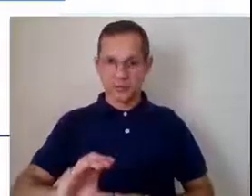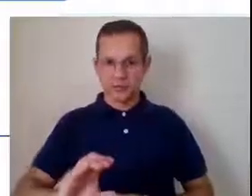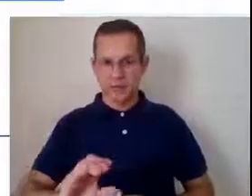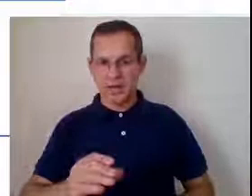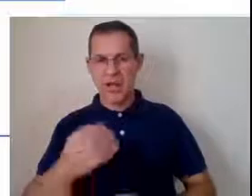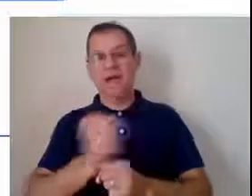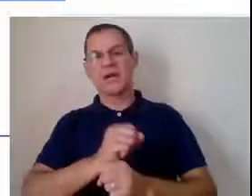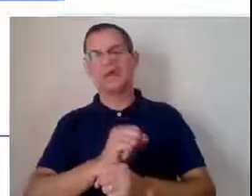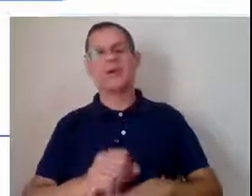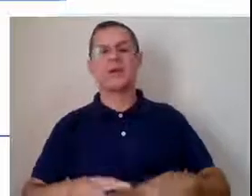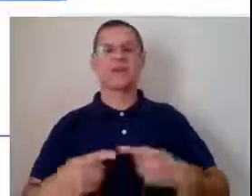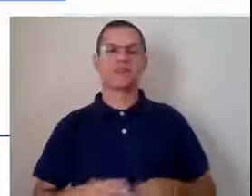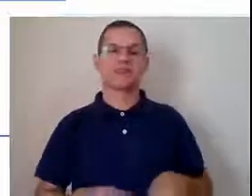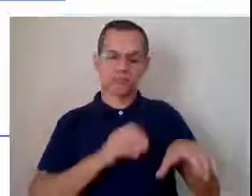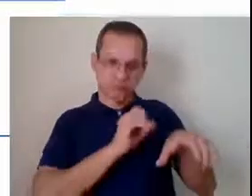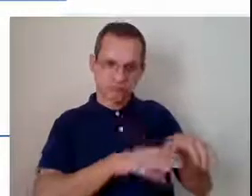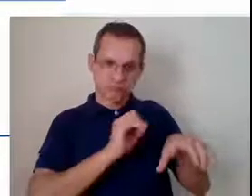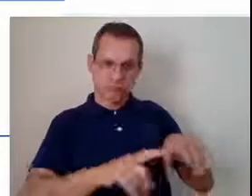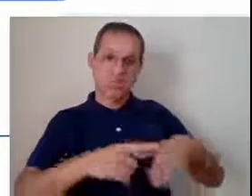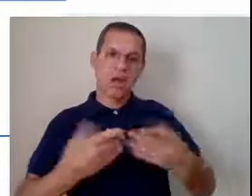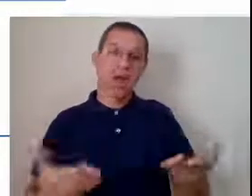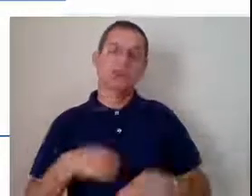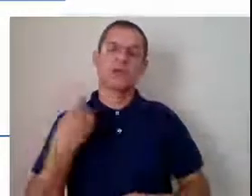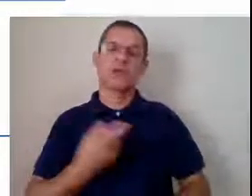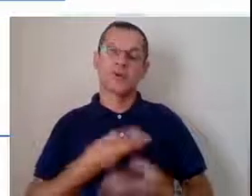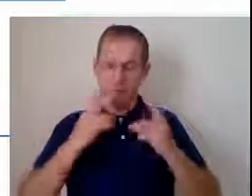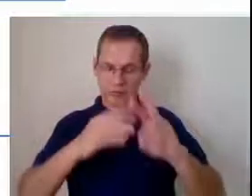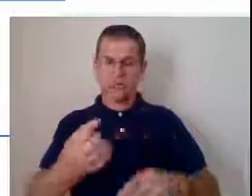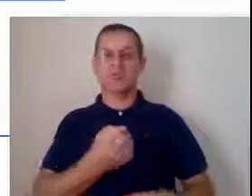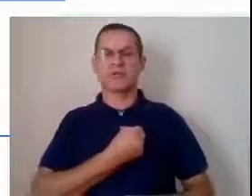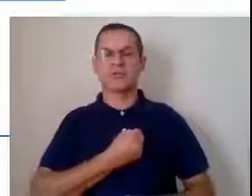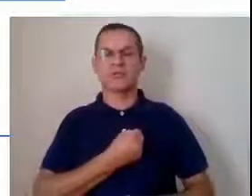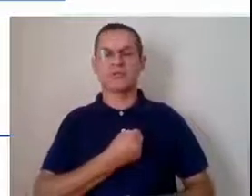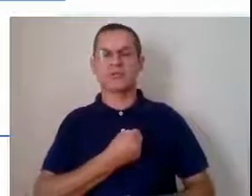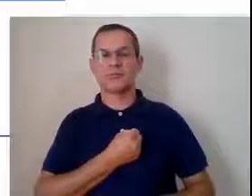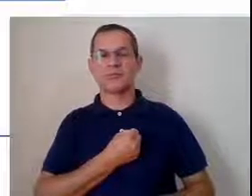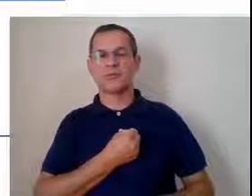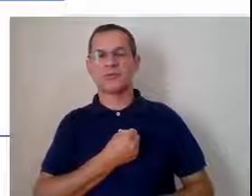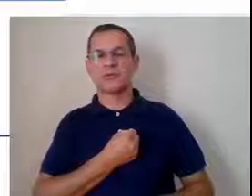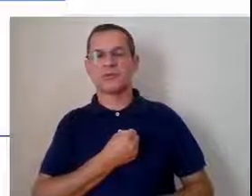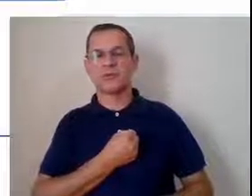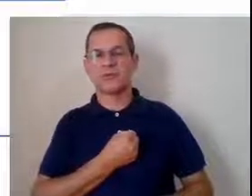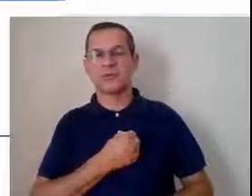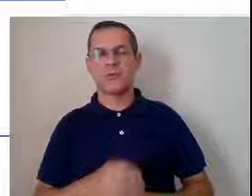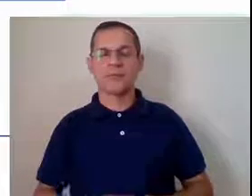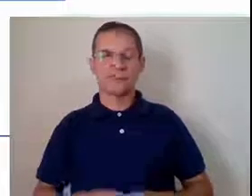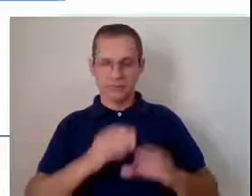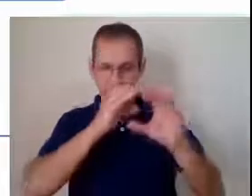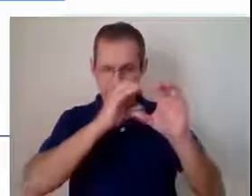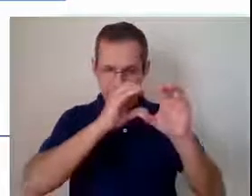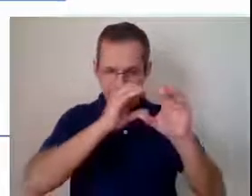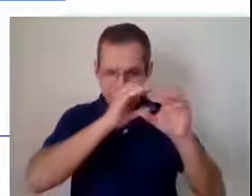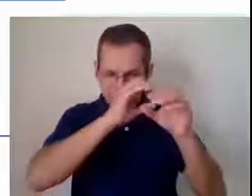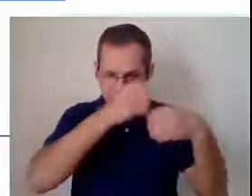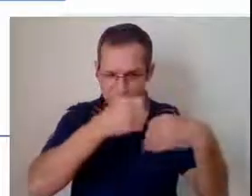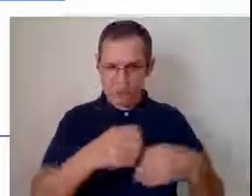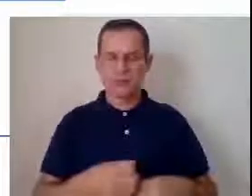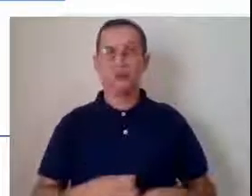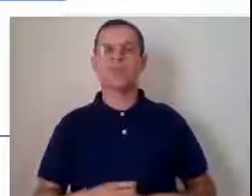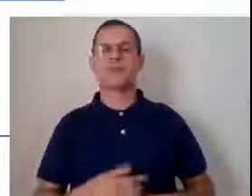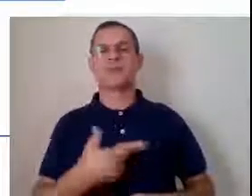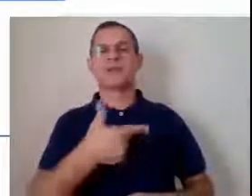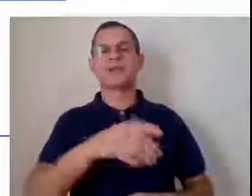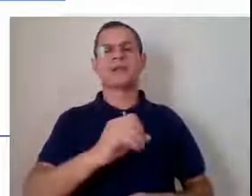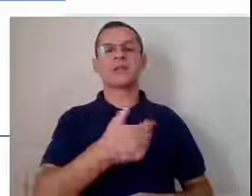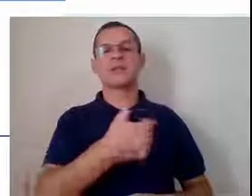cada ano no saneamento. Agora, nós vamos ver o número de consultas. Então, em 2010, quantas